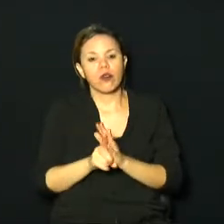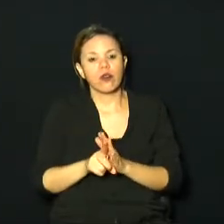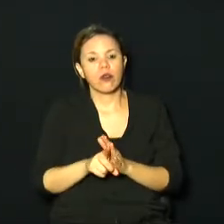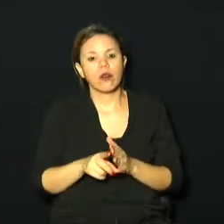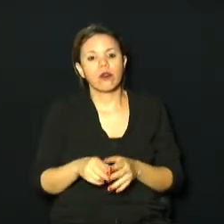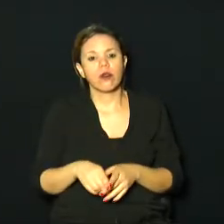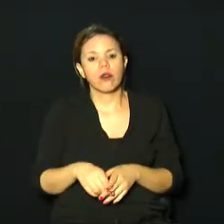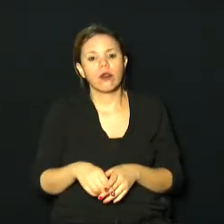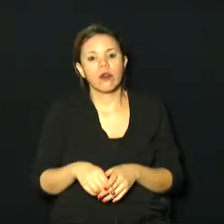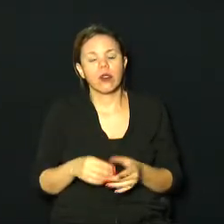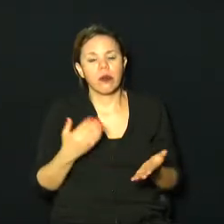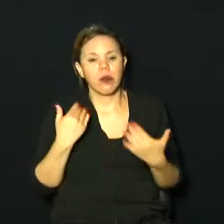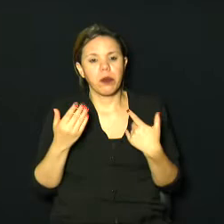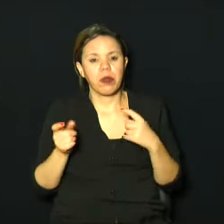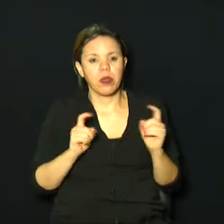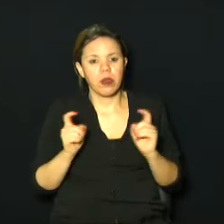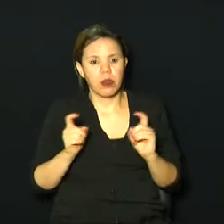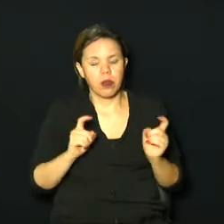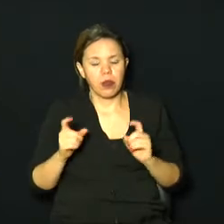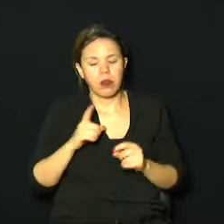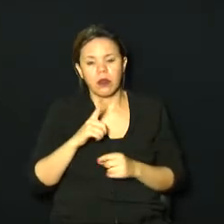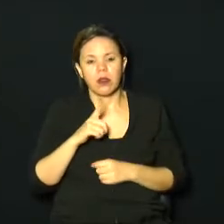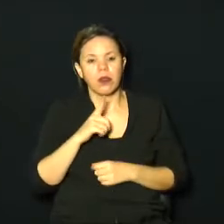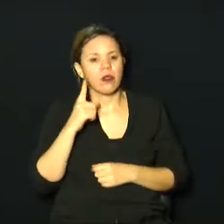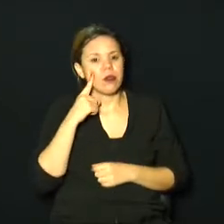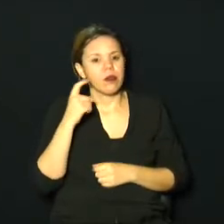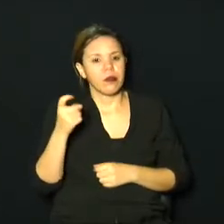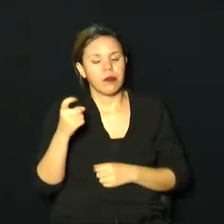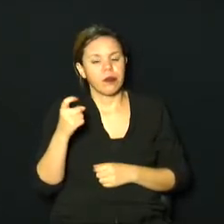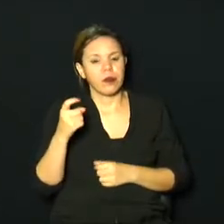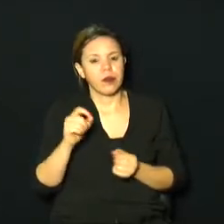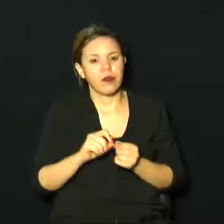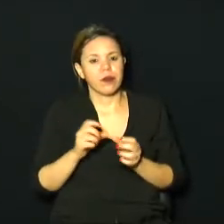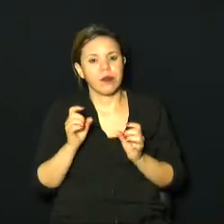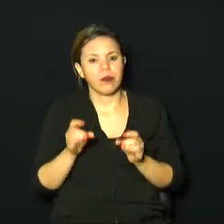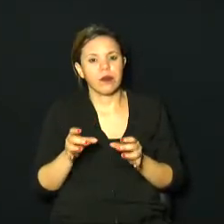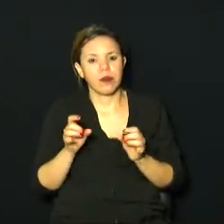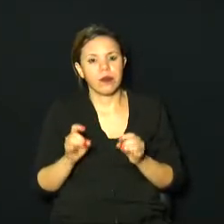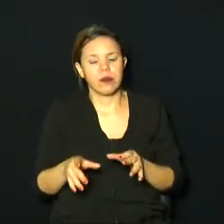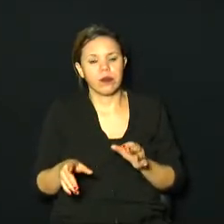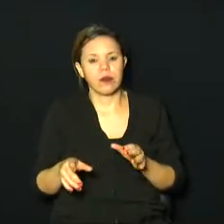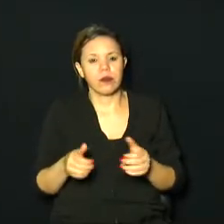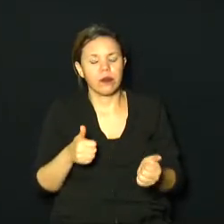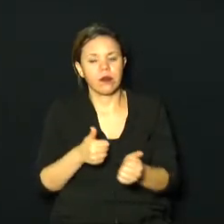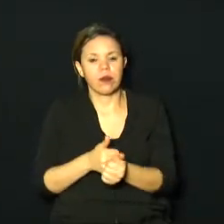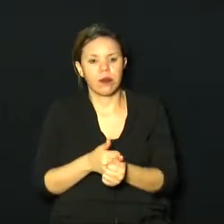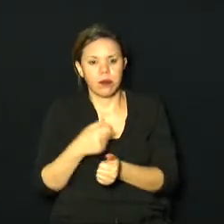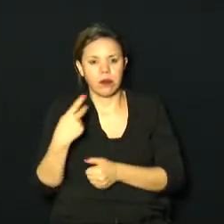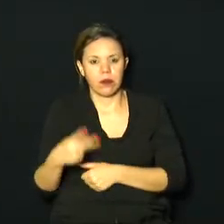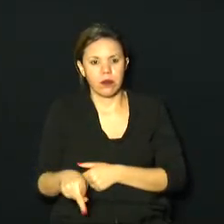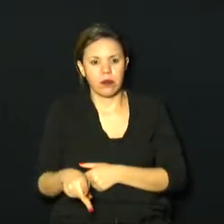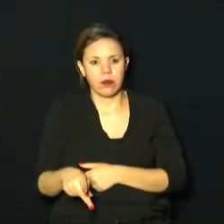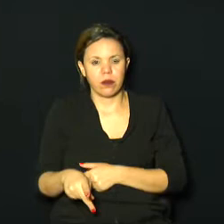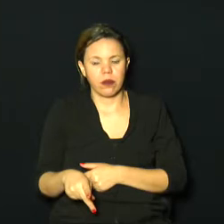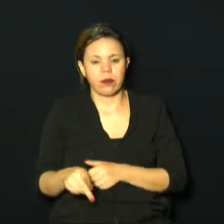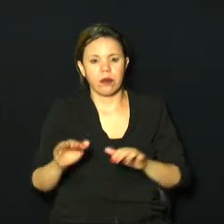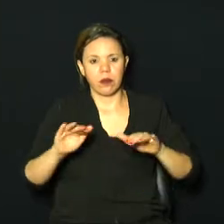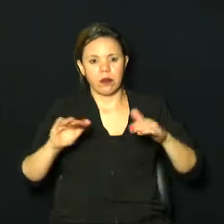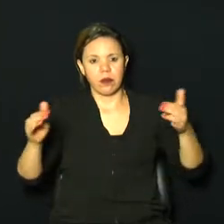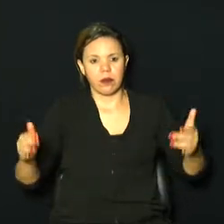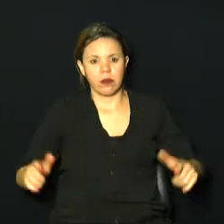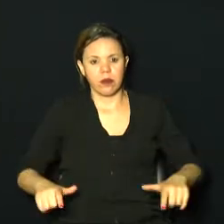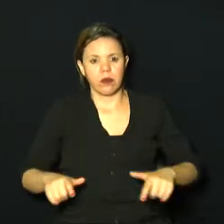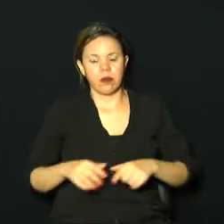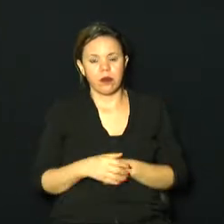na mesa que ele teria intenção de fazer uma venda de uma área próxima lá da onde estamos assentados,